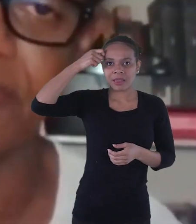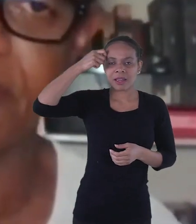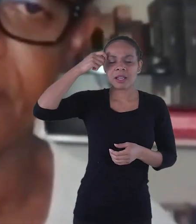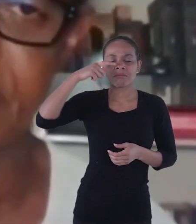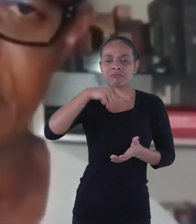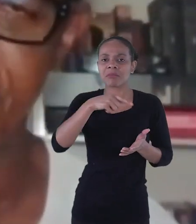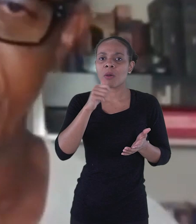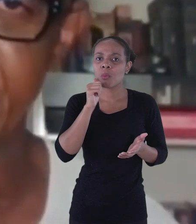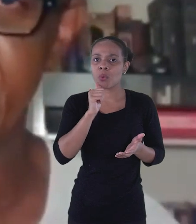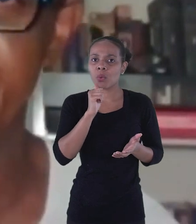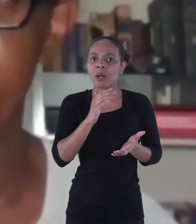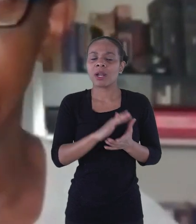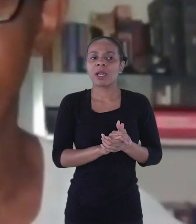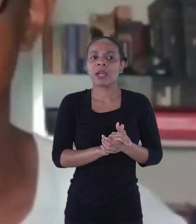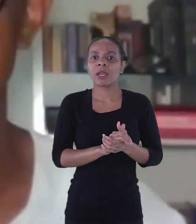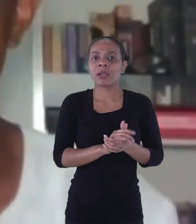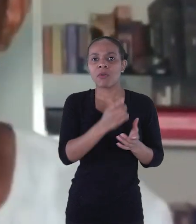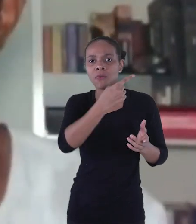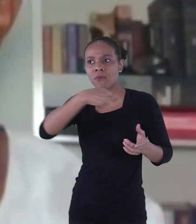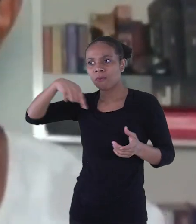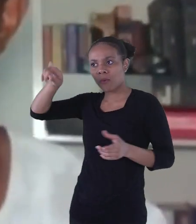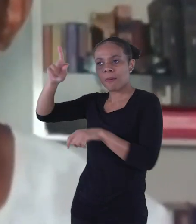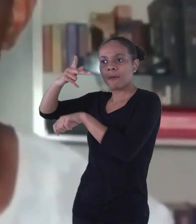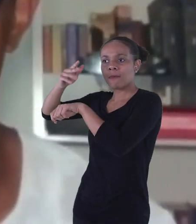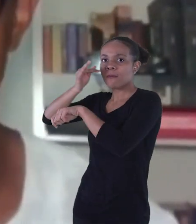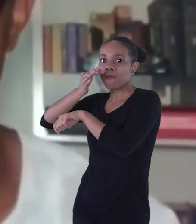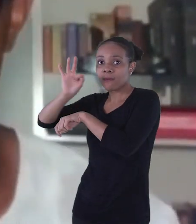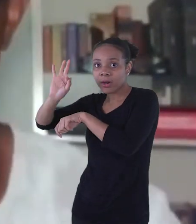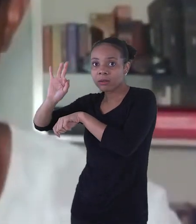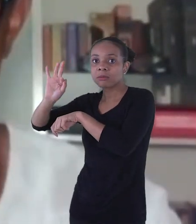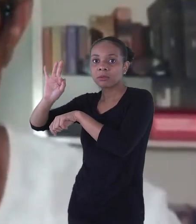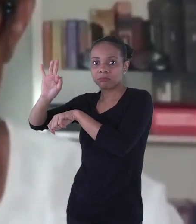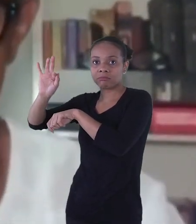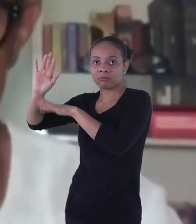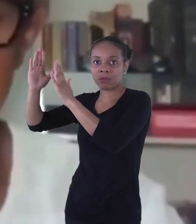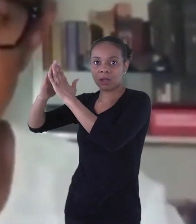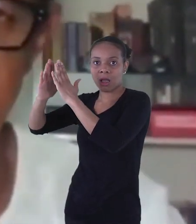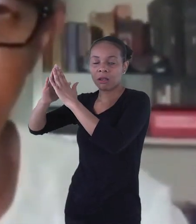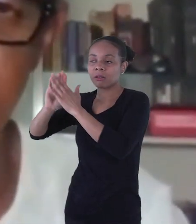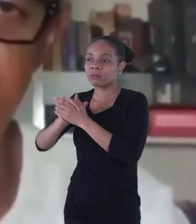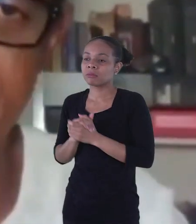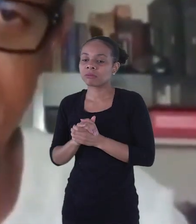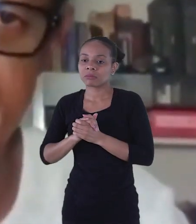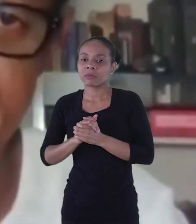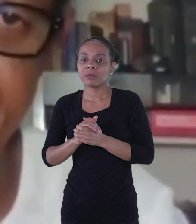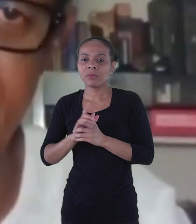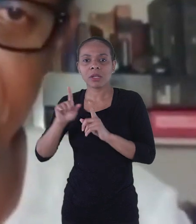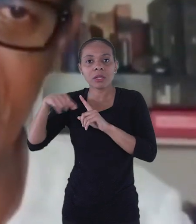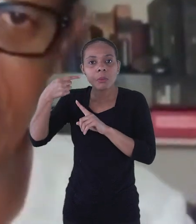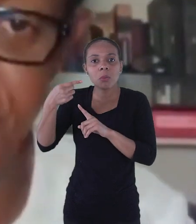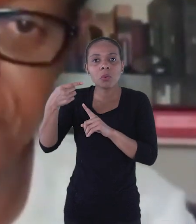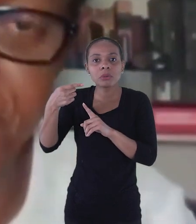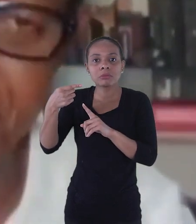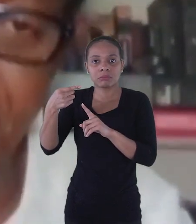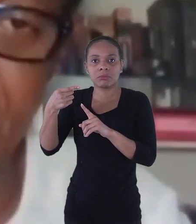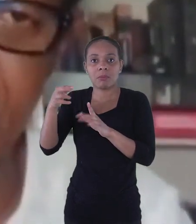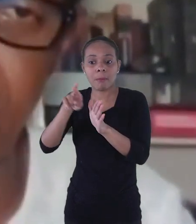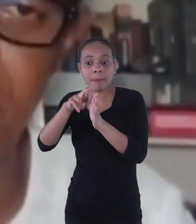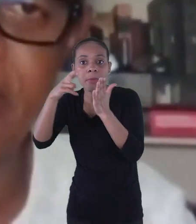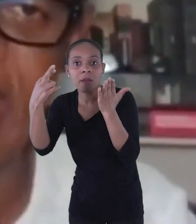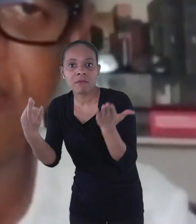morar na França, e em 62 encontrou numa revista, que é a Paris